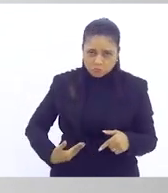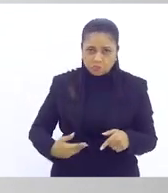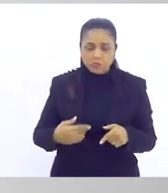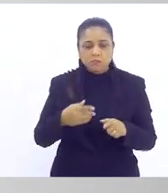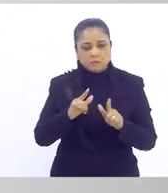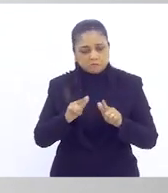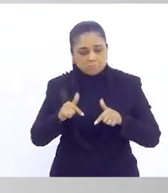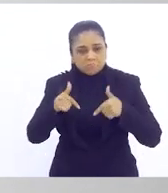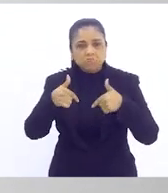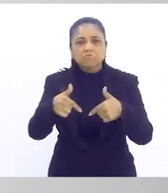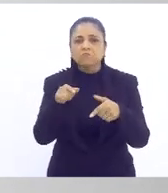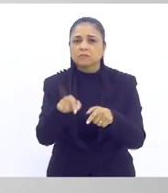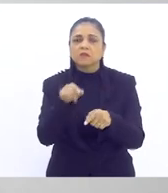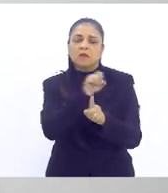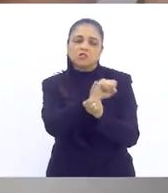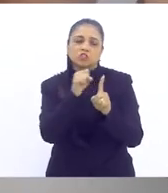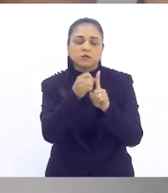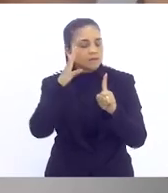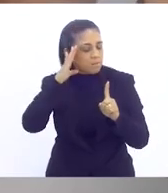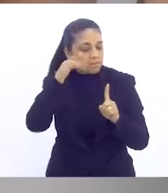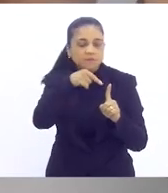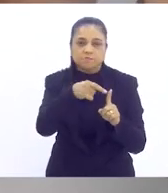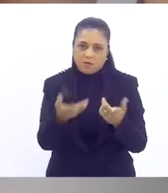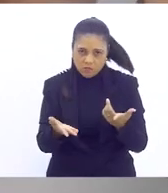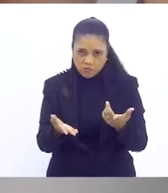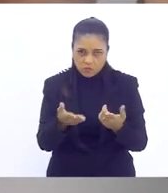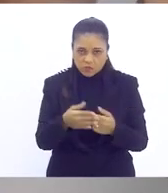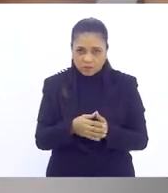bem servir a sociedade é isso